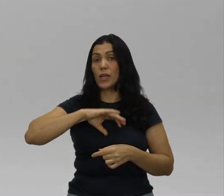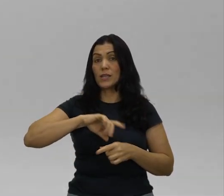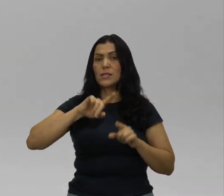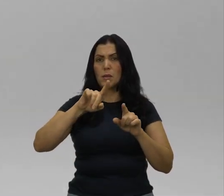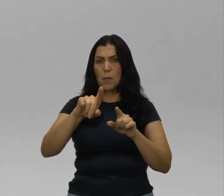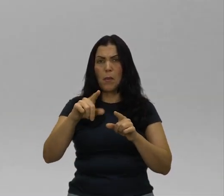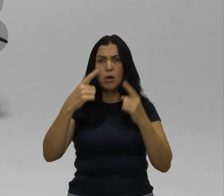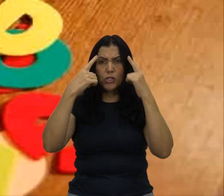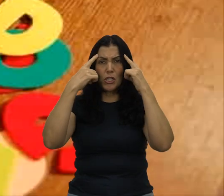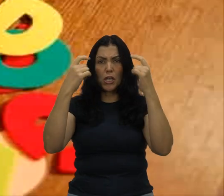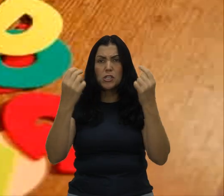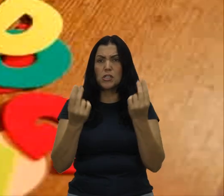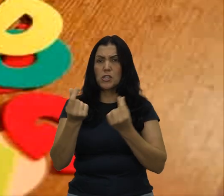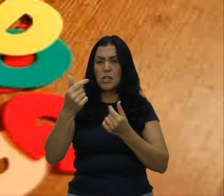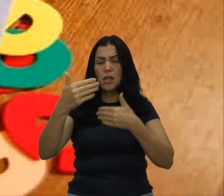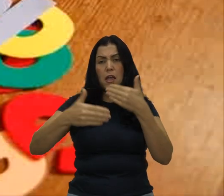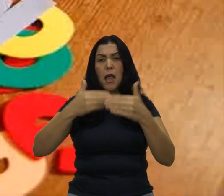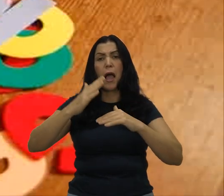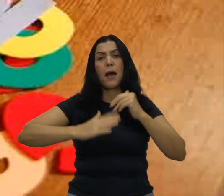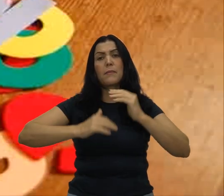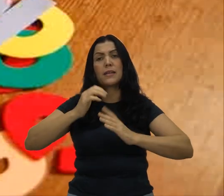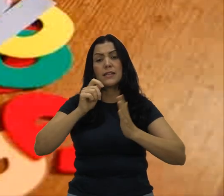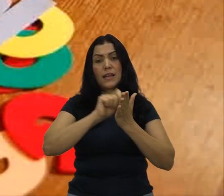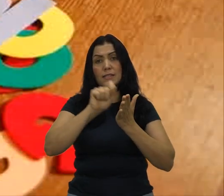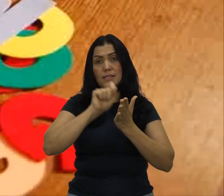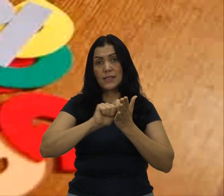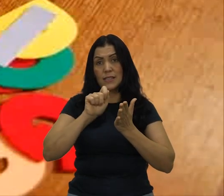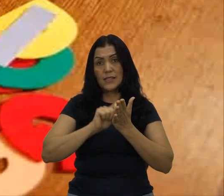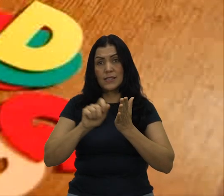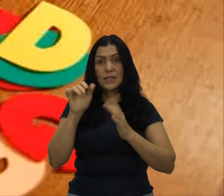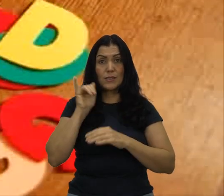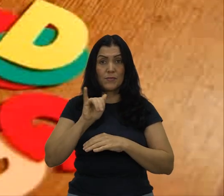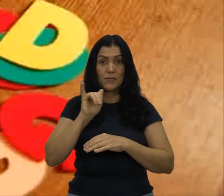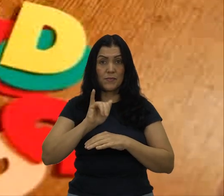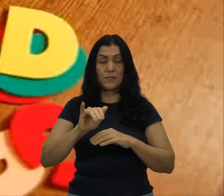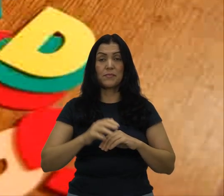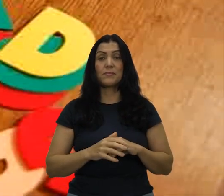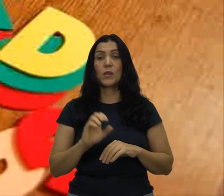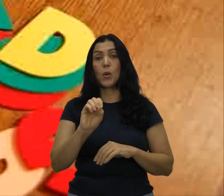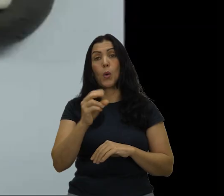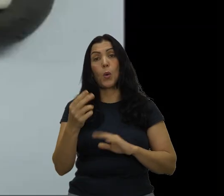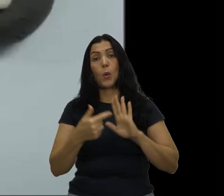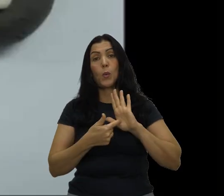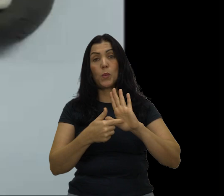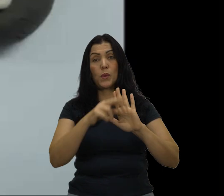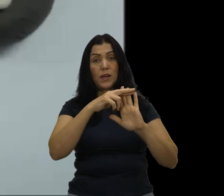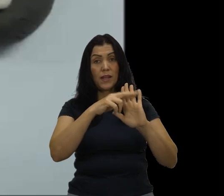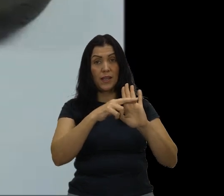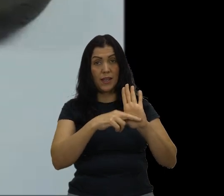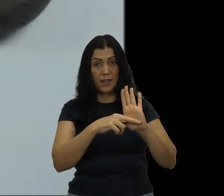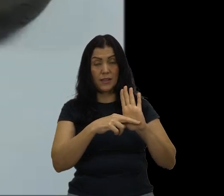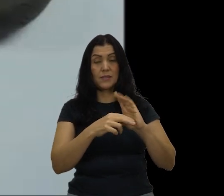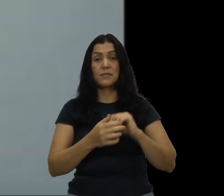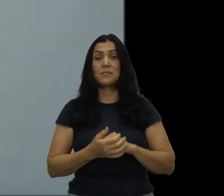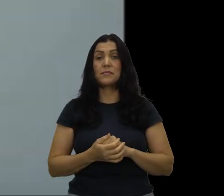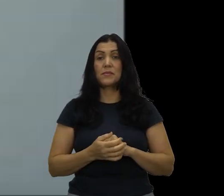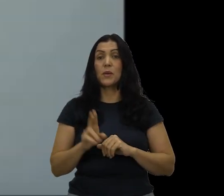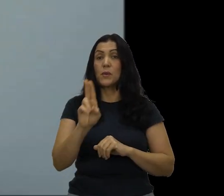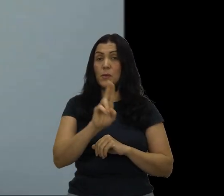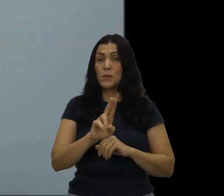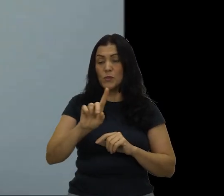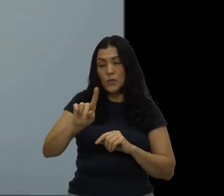Você pode estimular a criatividade desenvolvendo habilidades de escrita e narrativa, ou apresentar regras de